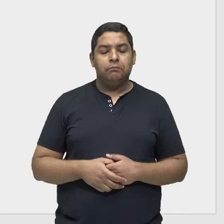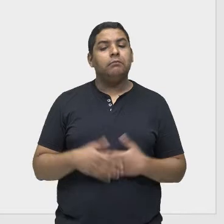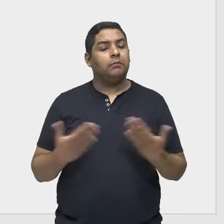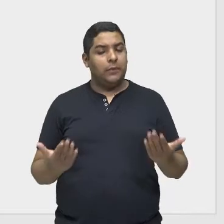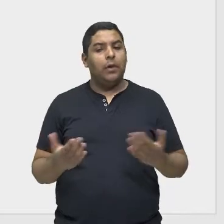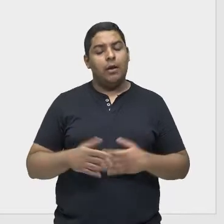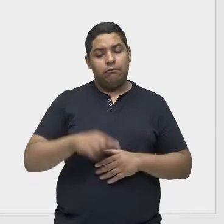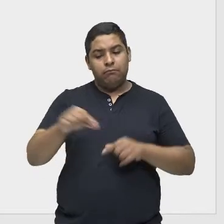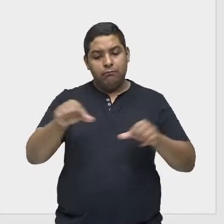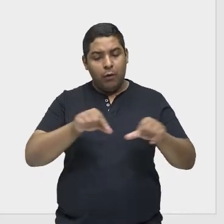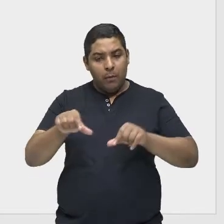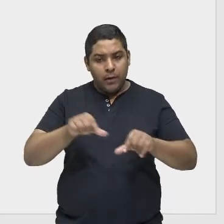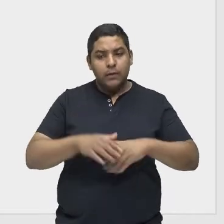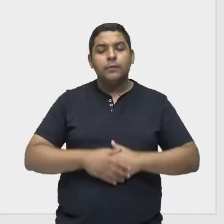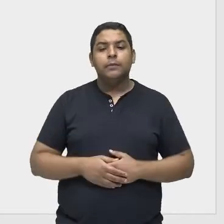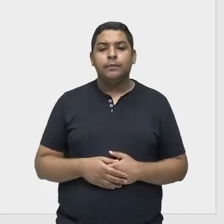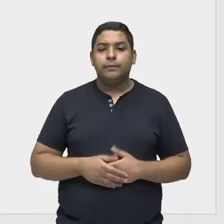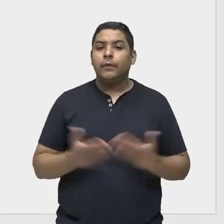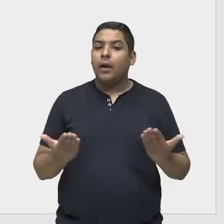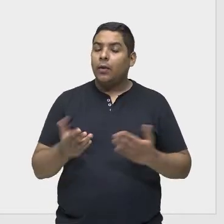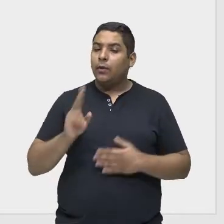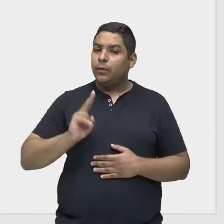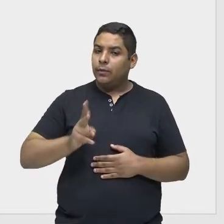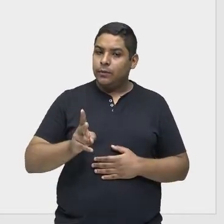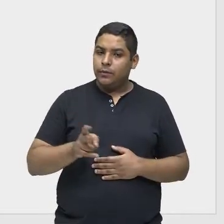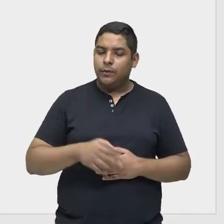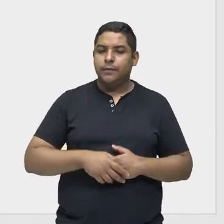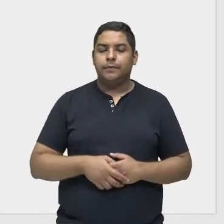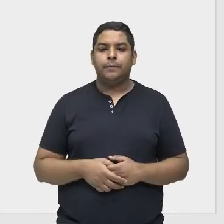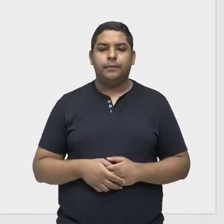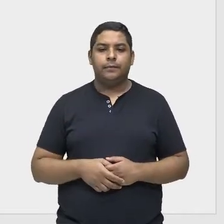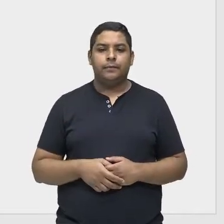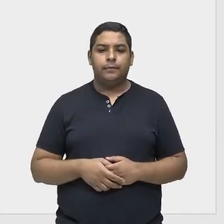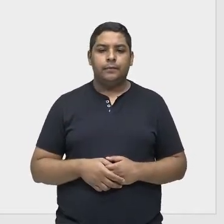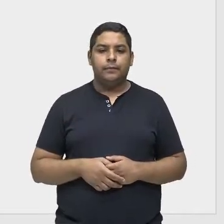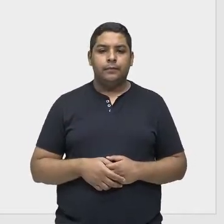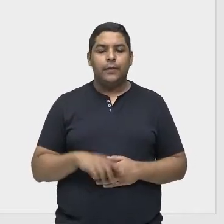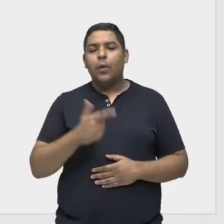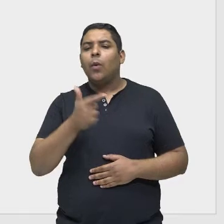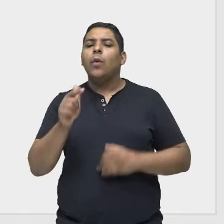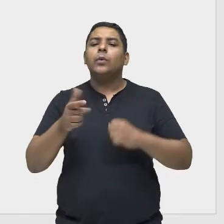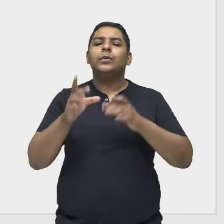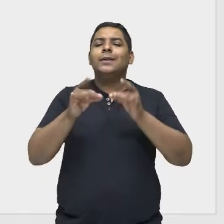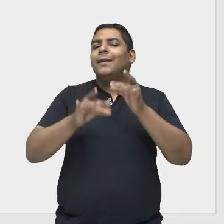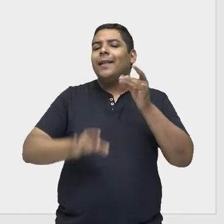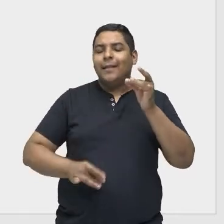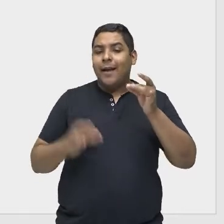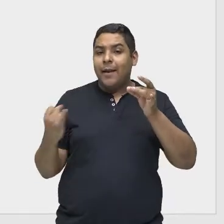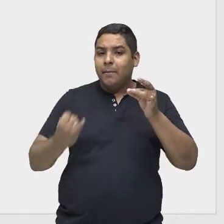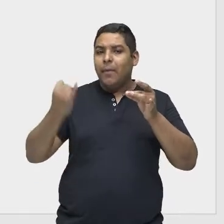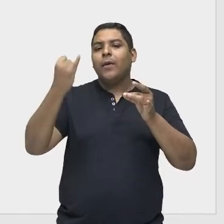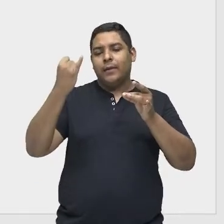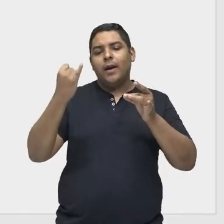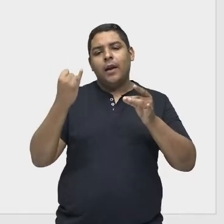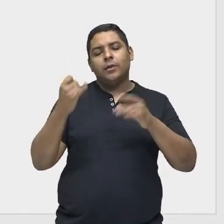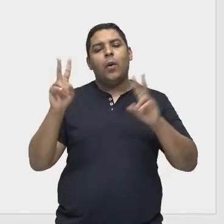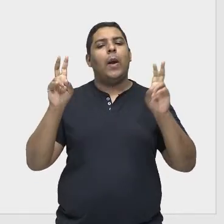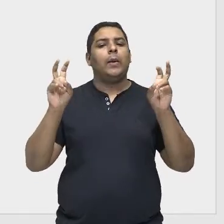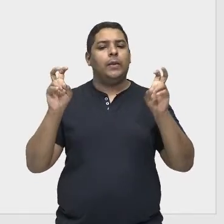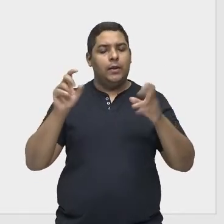Enquanto o rei não tem essa possibilidade toda. Ele pode andar para qualquer direção, mas